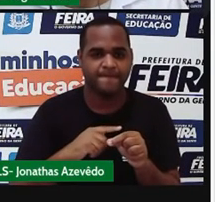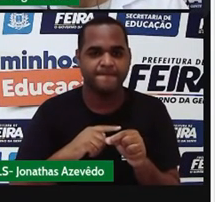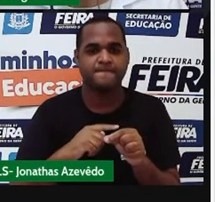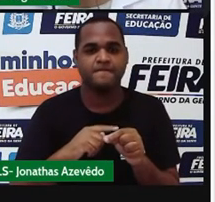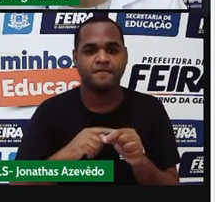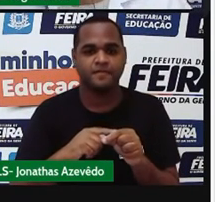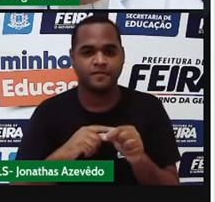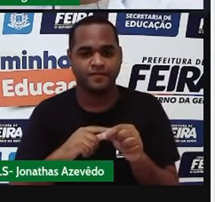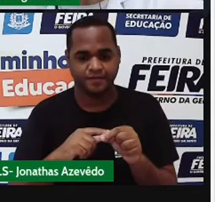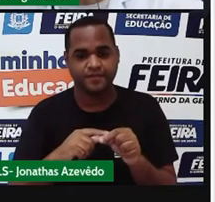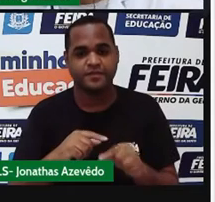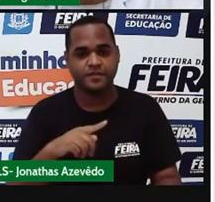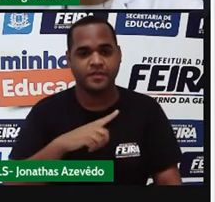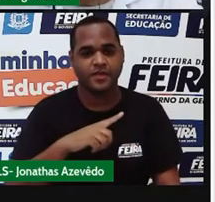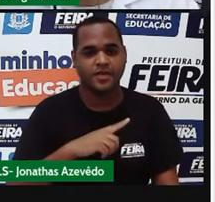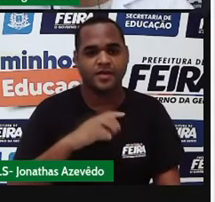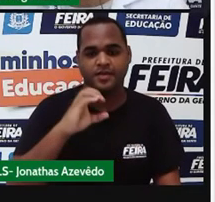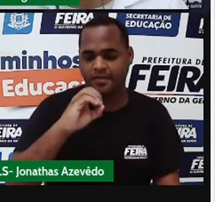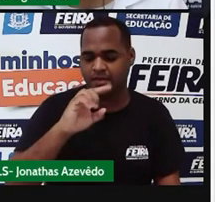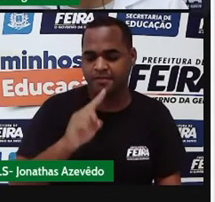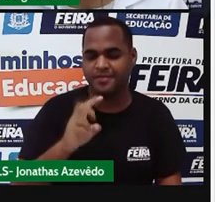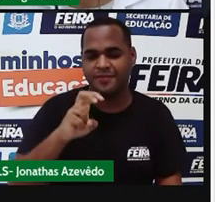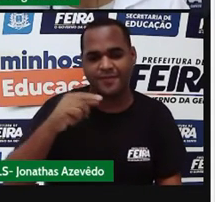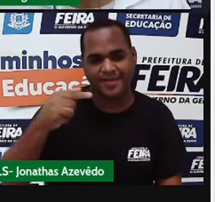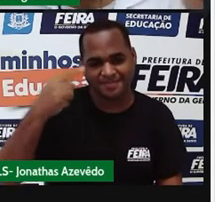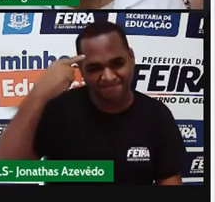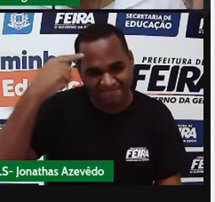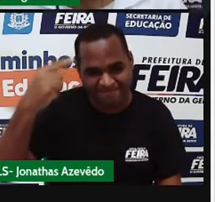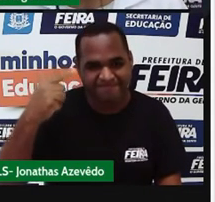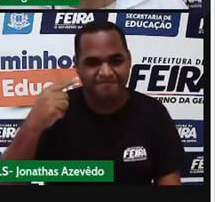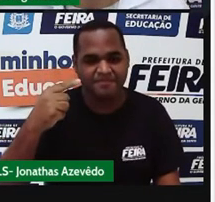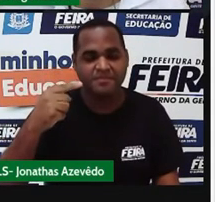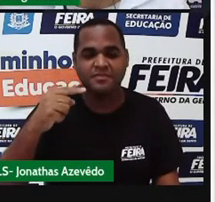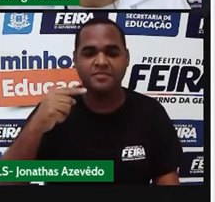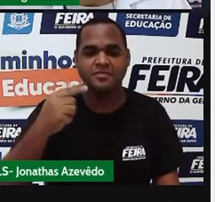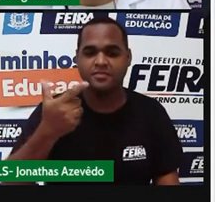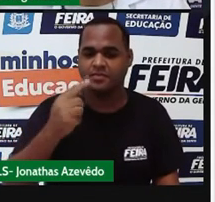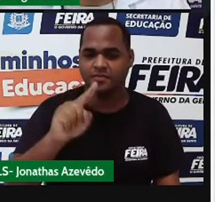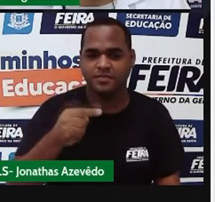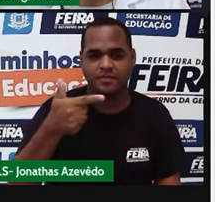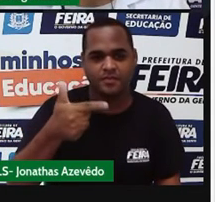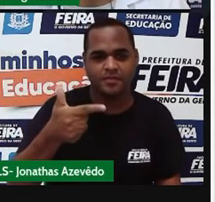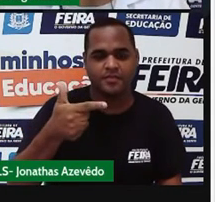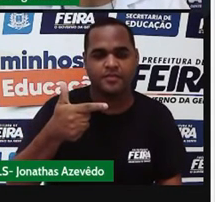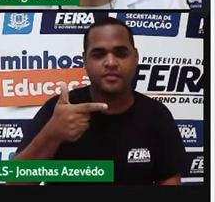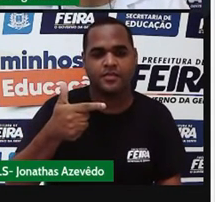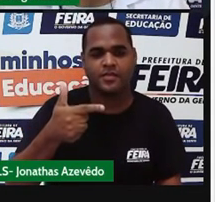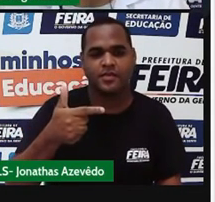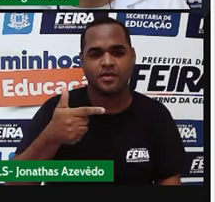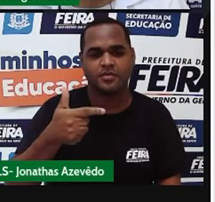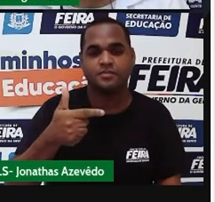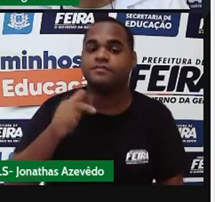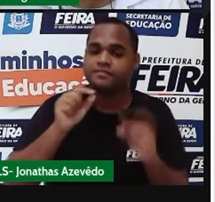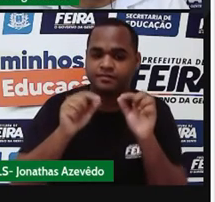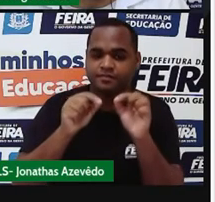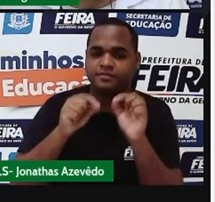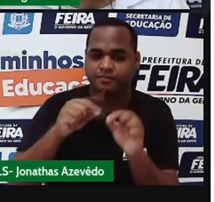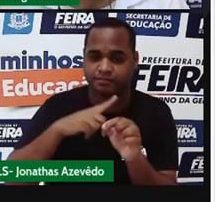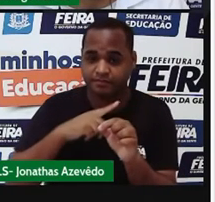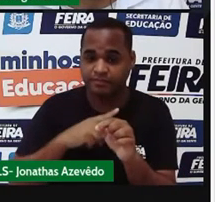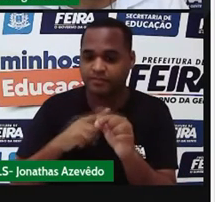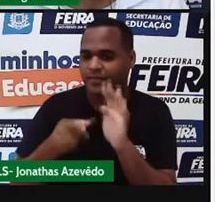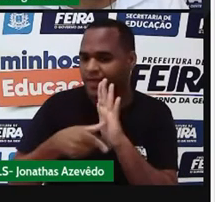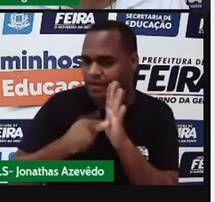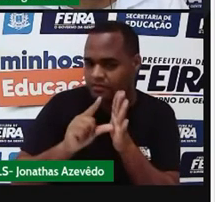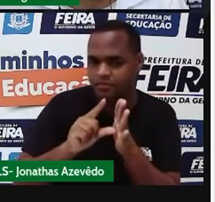é zero então não dá para usar o que a gente usou mas diz uma diante então jeito de fazer você vai pegar o algarismo que tá na frente da